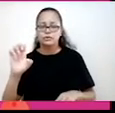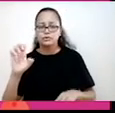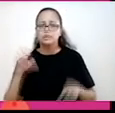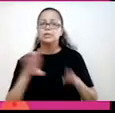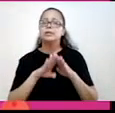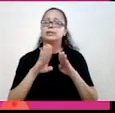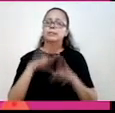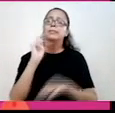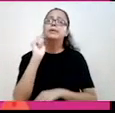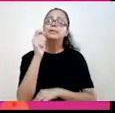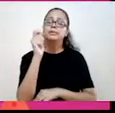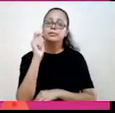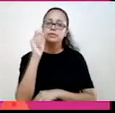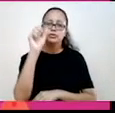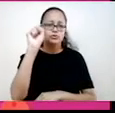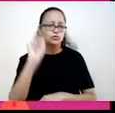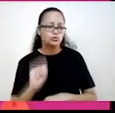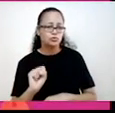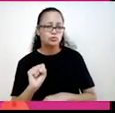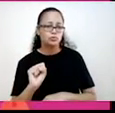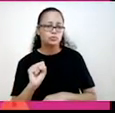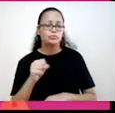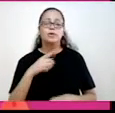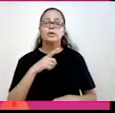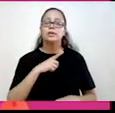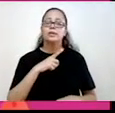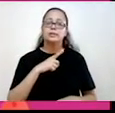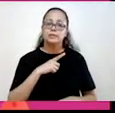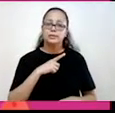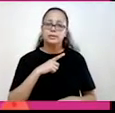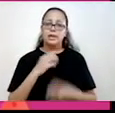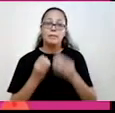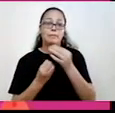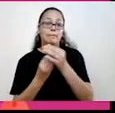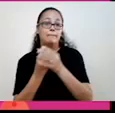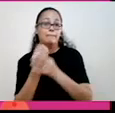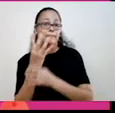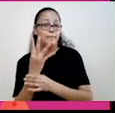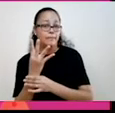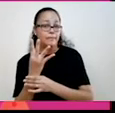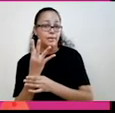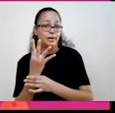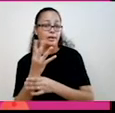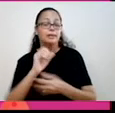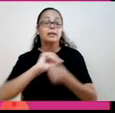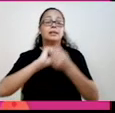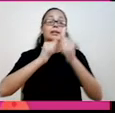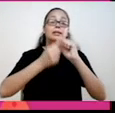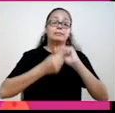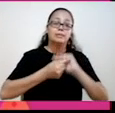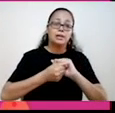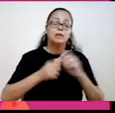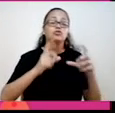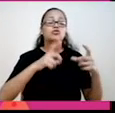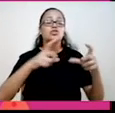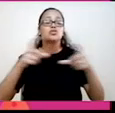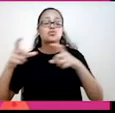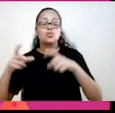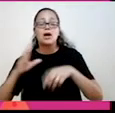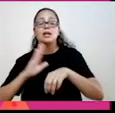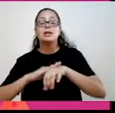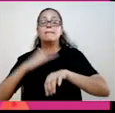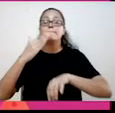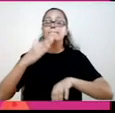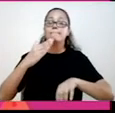Patagônia, Argentina. É composta por plantas xerófilas, que são plantas adaptadas aos lugares mais secos, onde